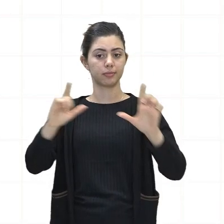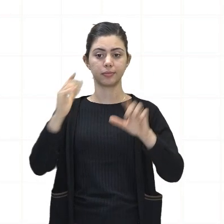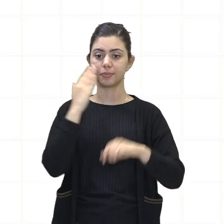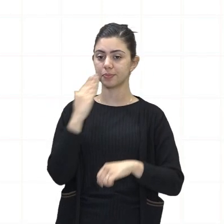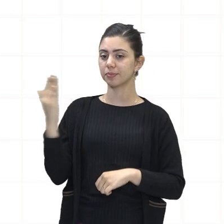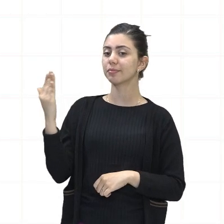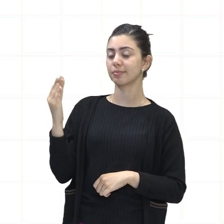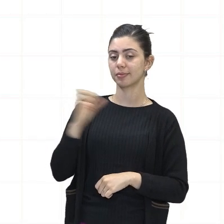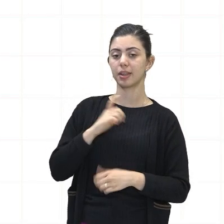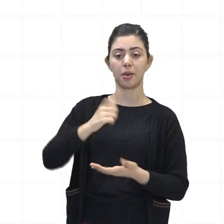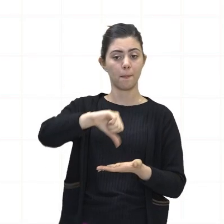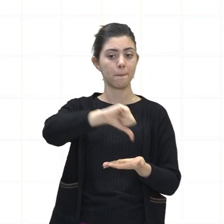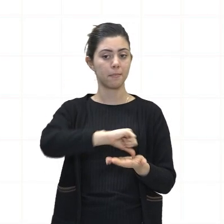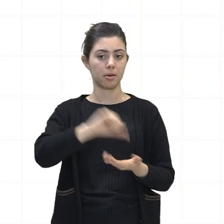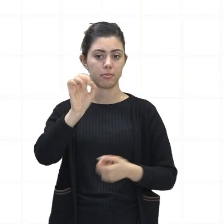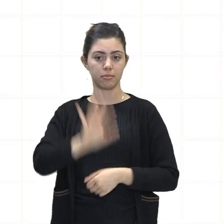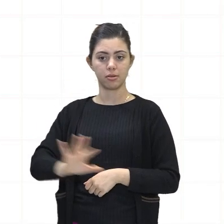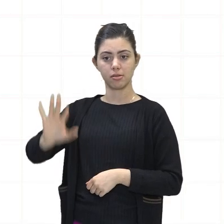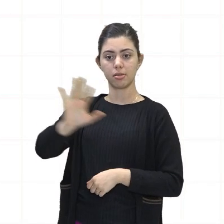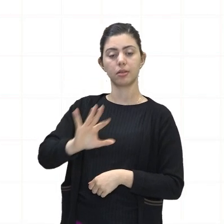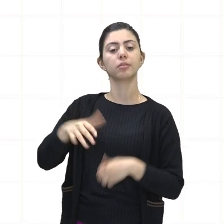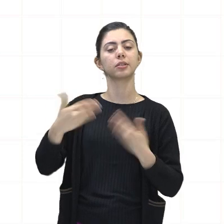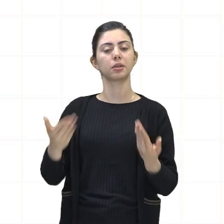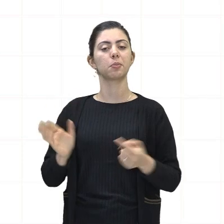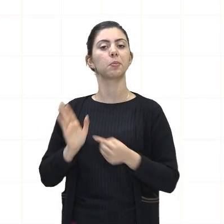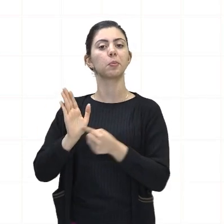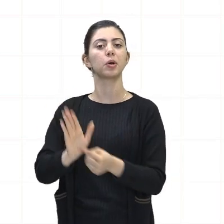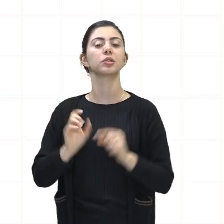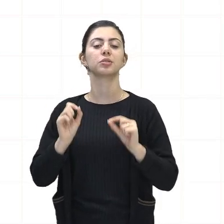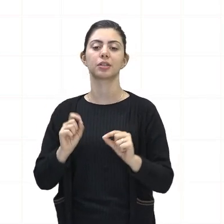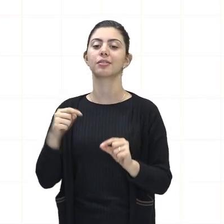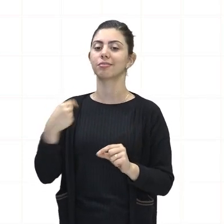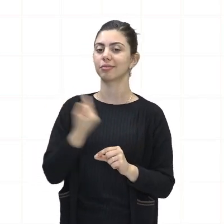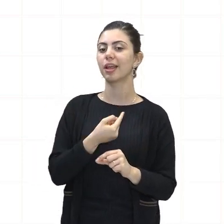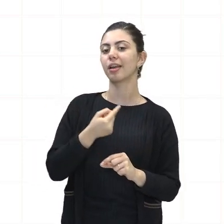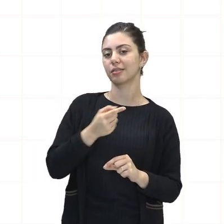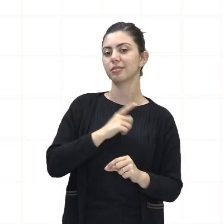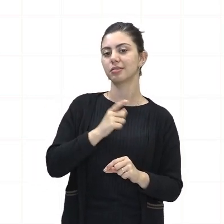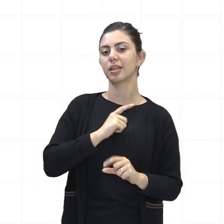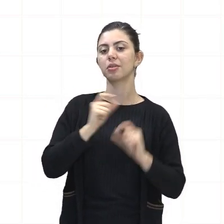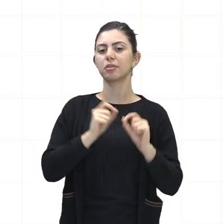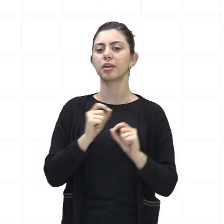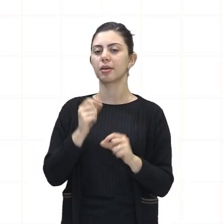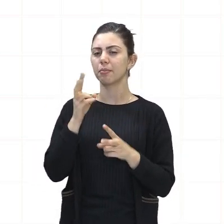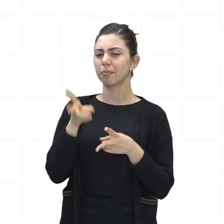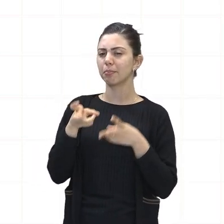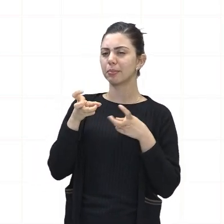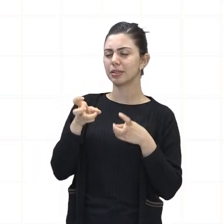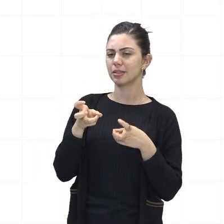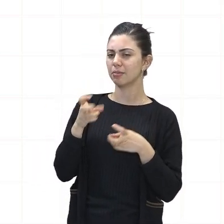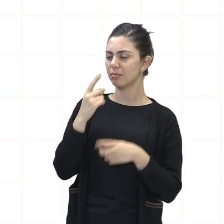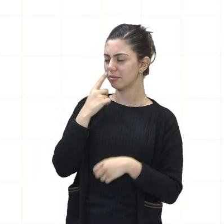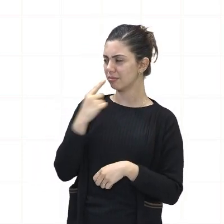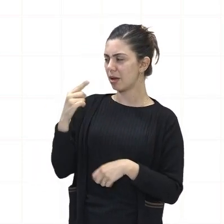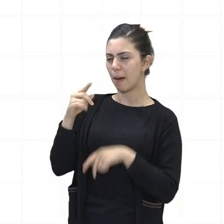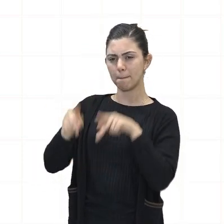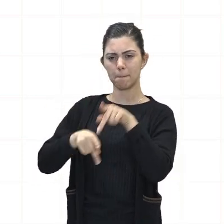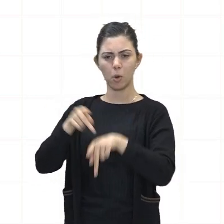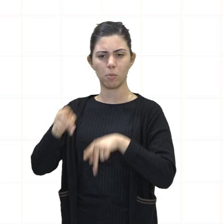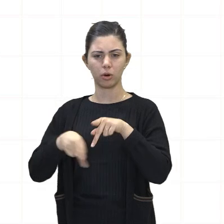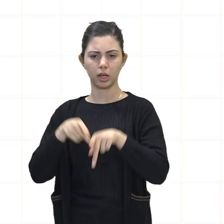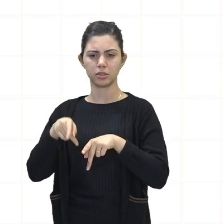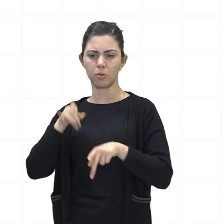mapa, inclusive, que mostra claramente para a gente aí que existe uma grande concentração